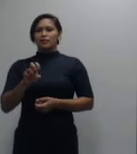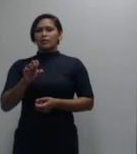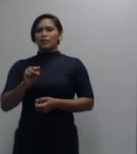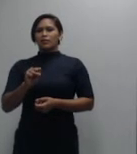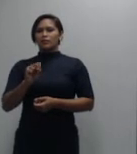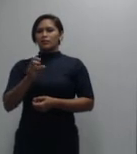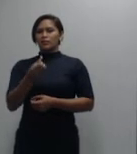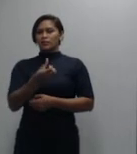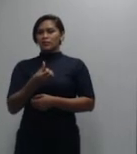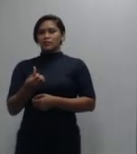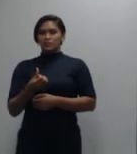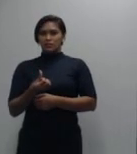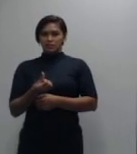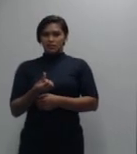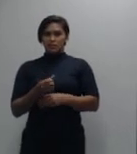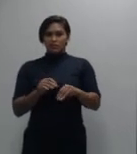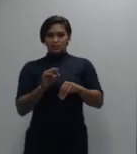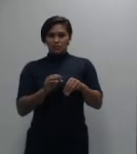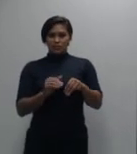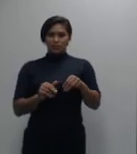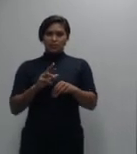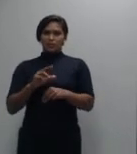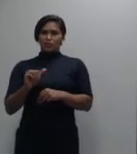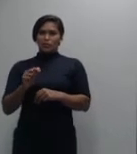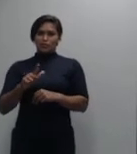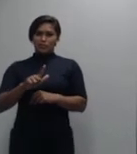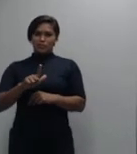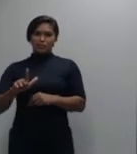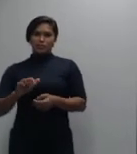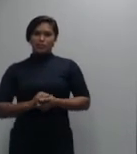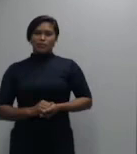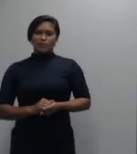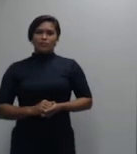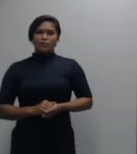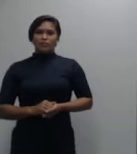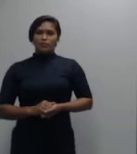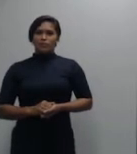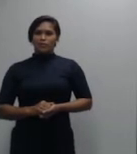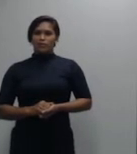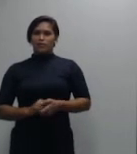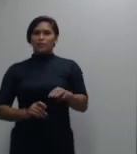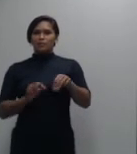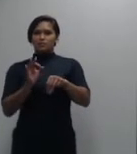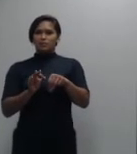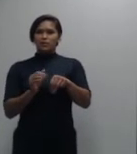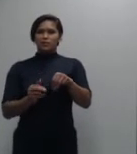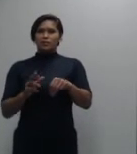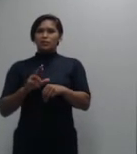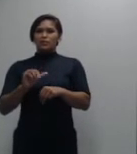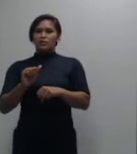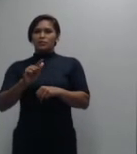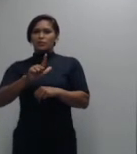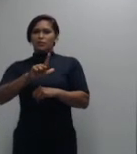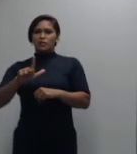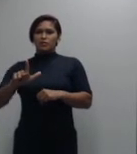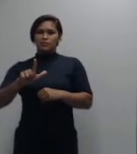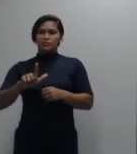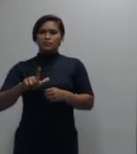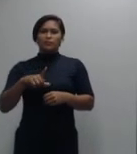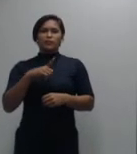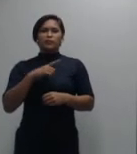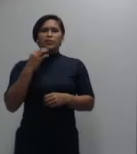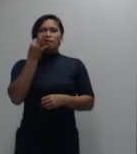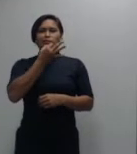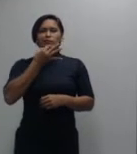586 início ao Araújo Bom dia tio Araújo tem